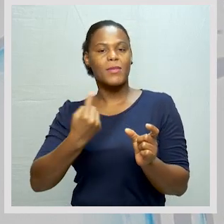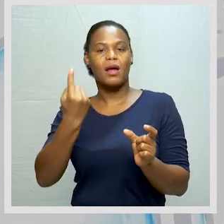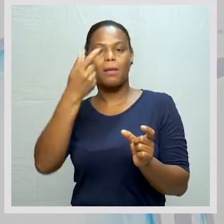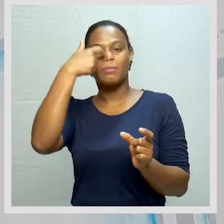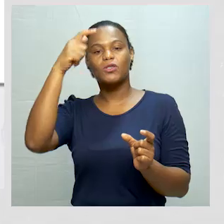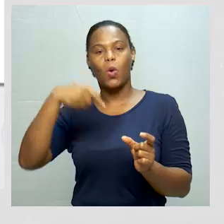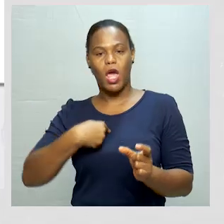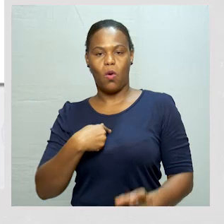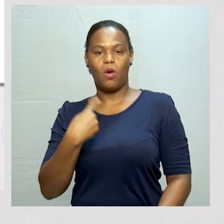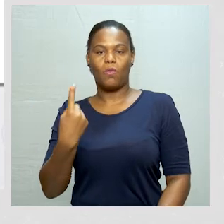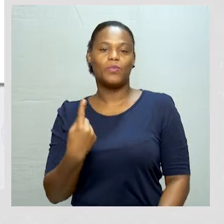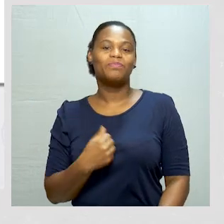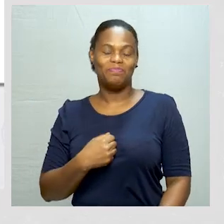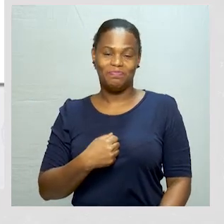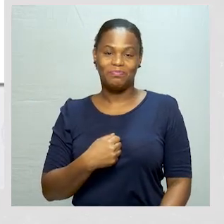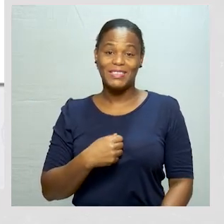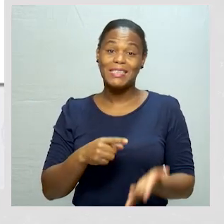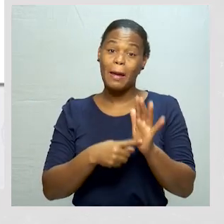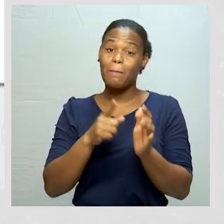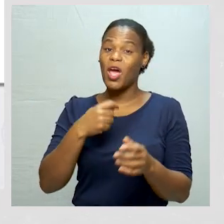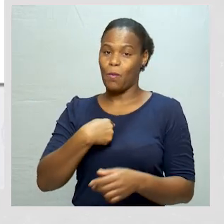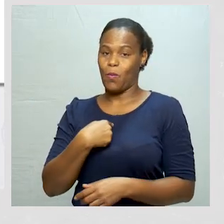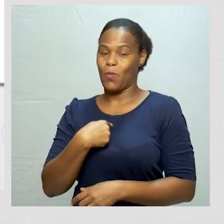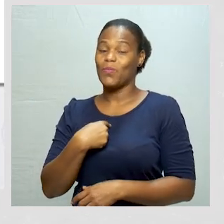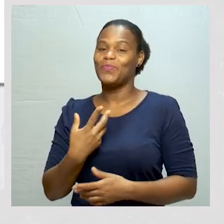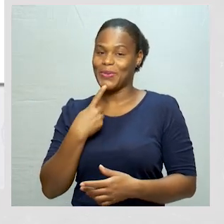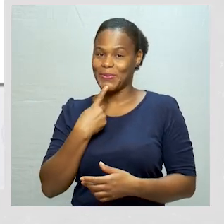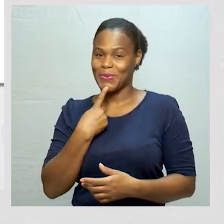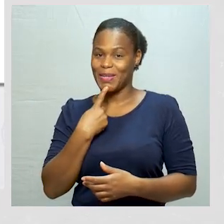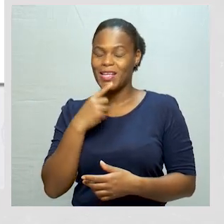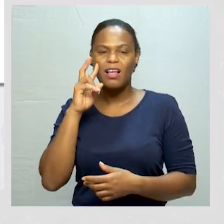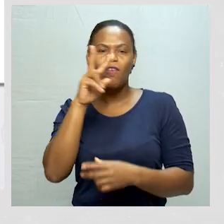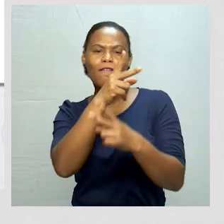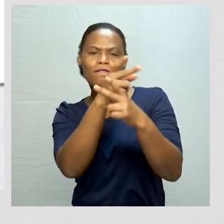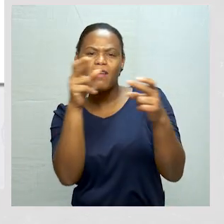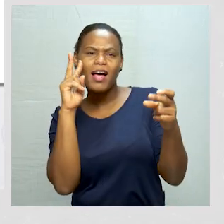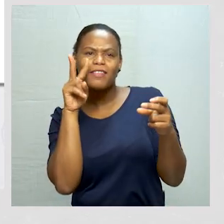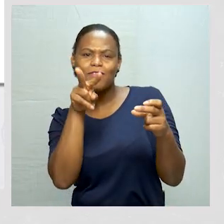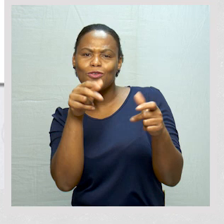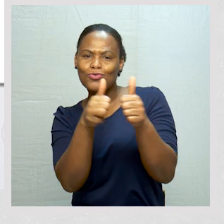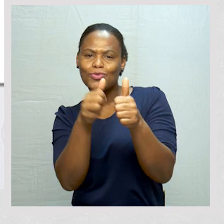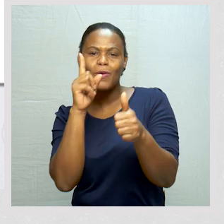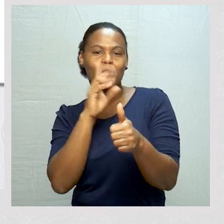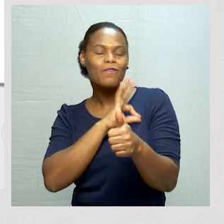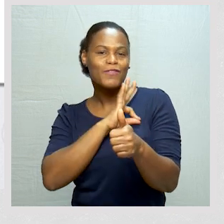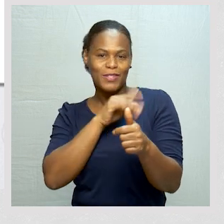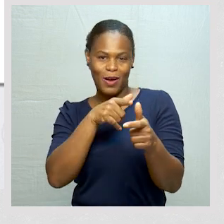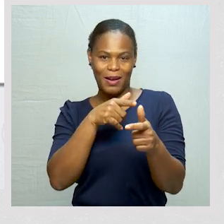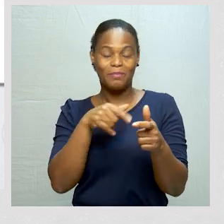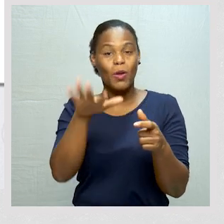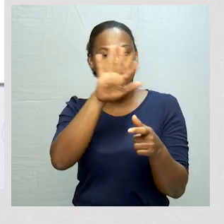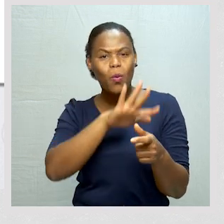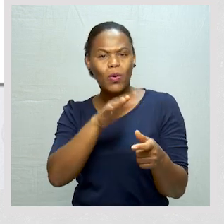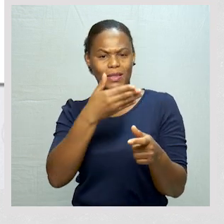primeira pessoa. Então, temos aqui, usa os determinantes e formas verbais